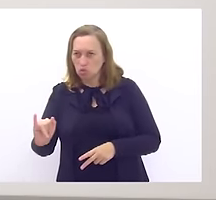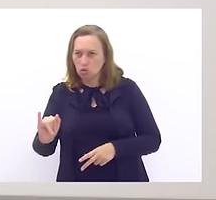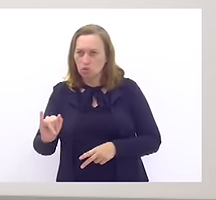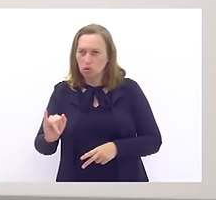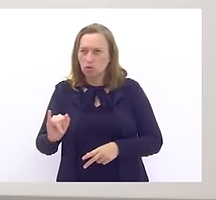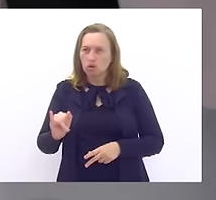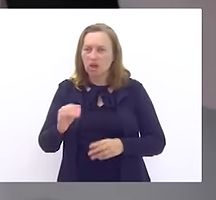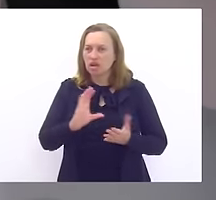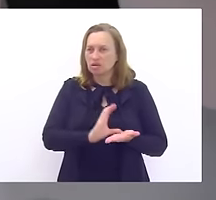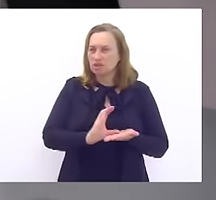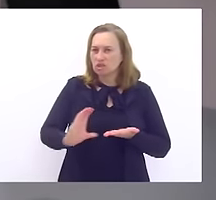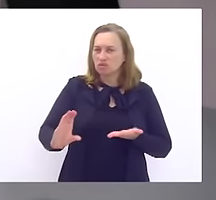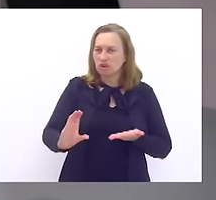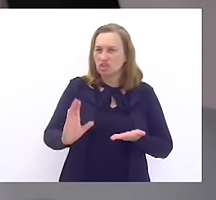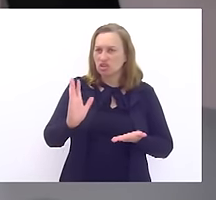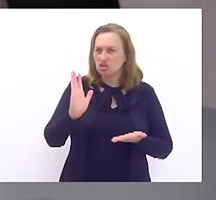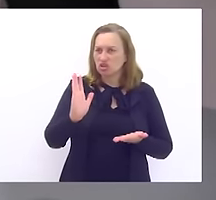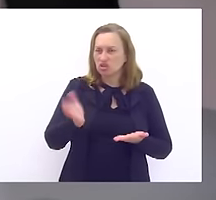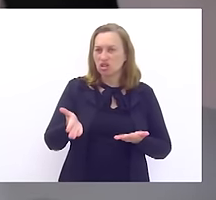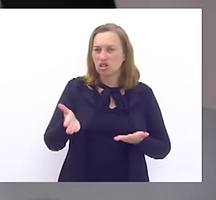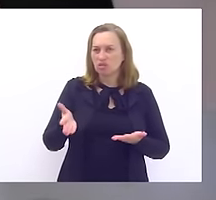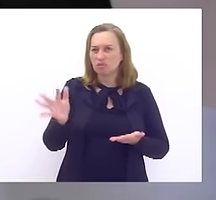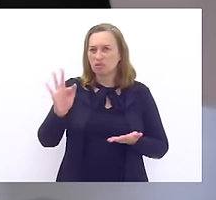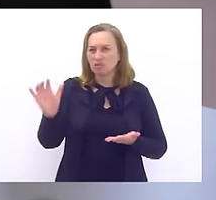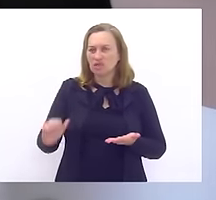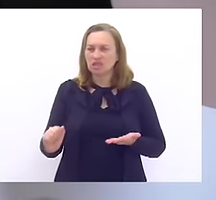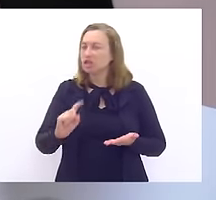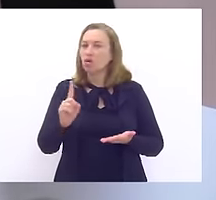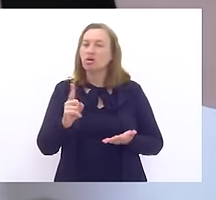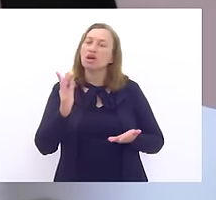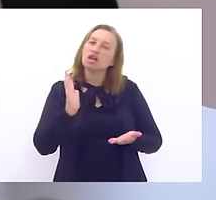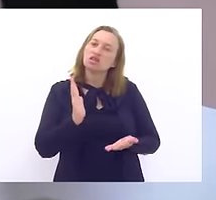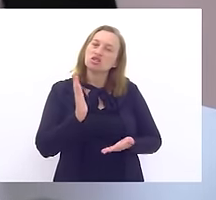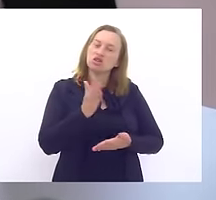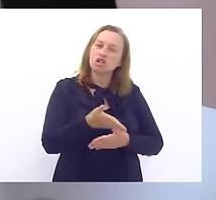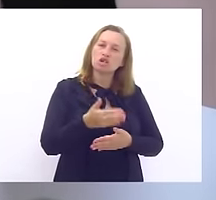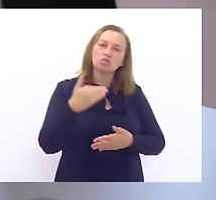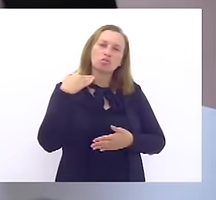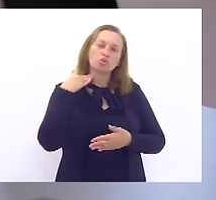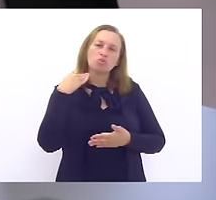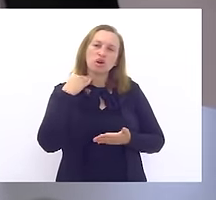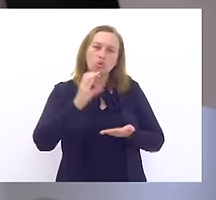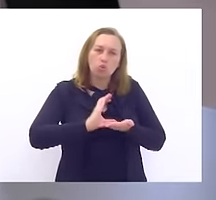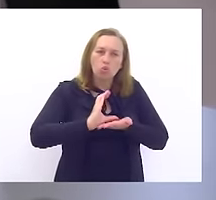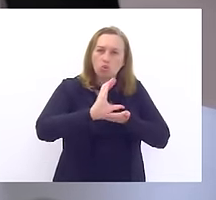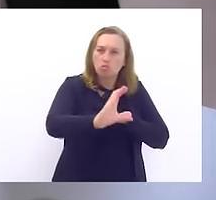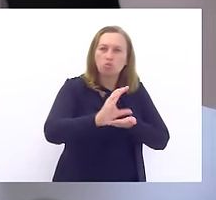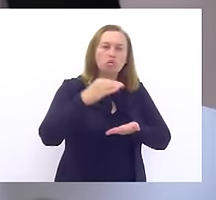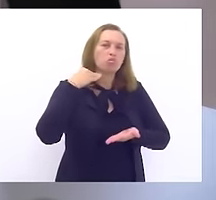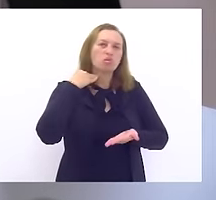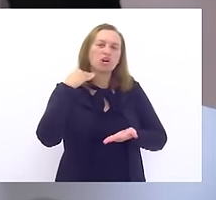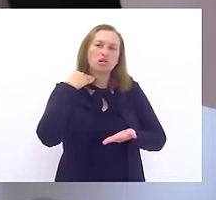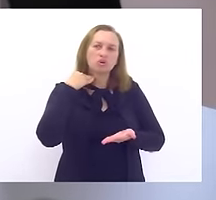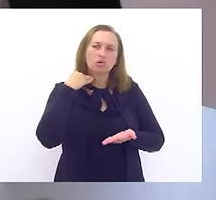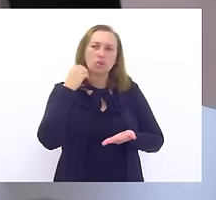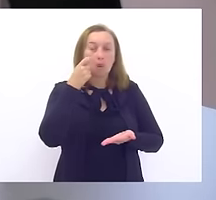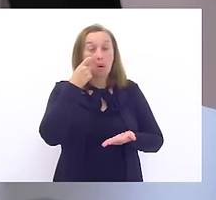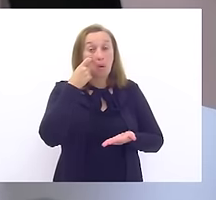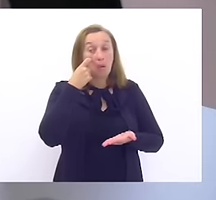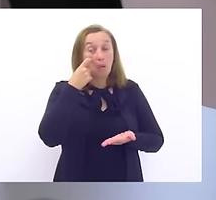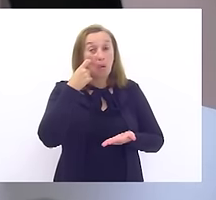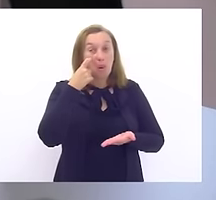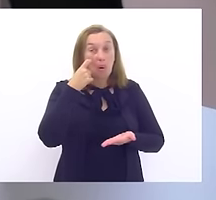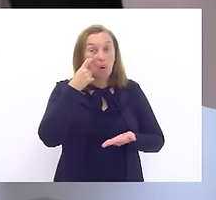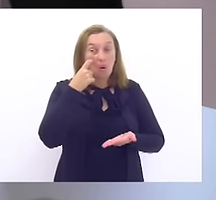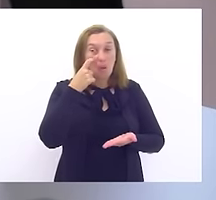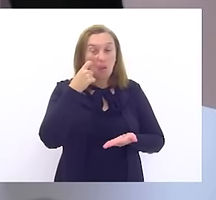contrato é isso não ela transfere para uma conta que cuja a saída só se dá pelo órgão